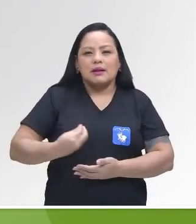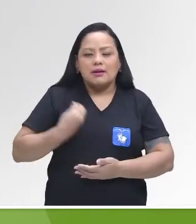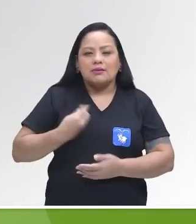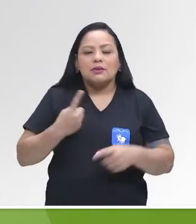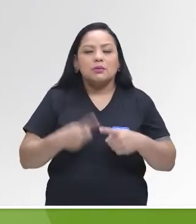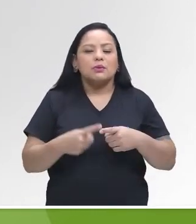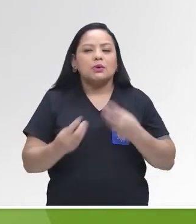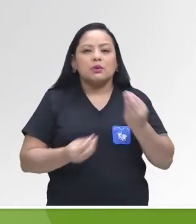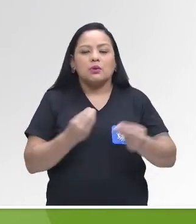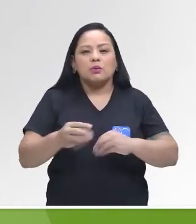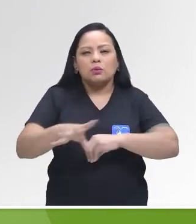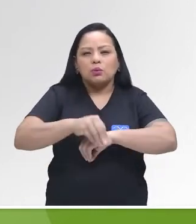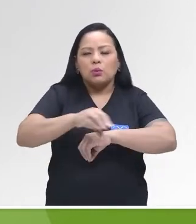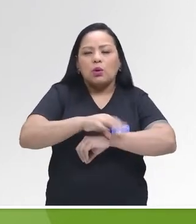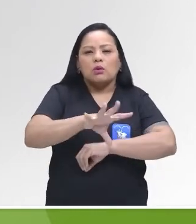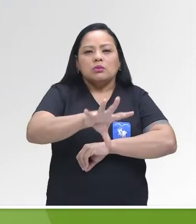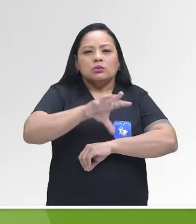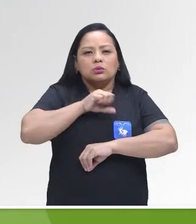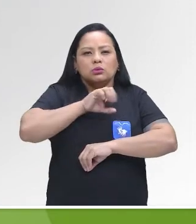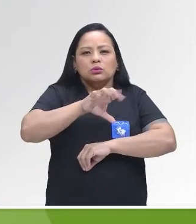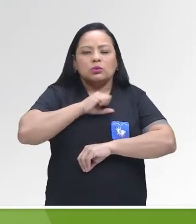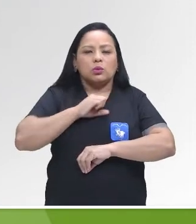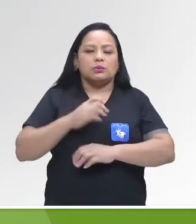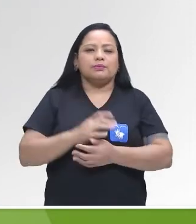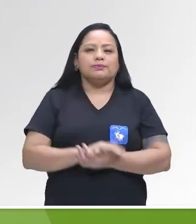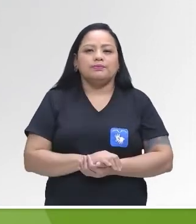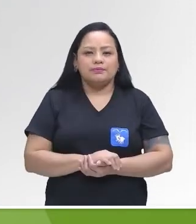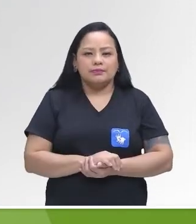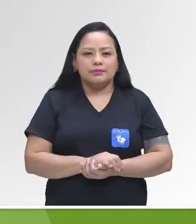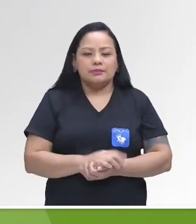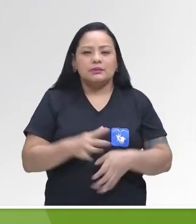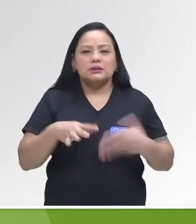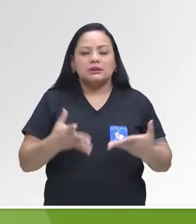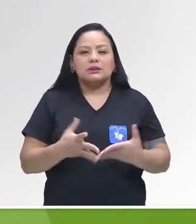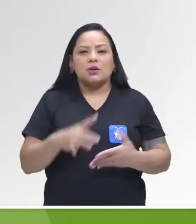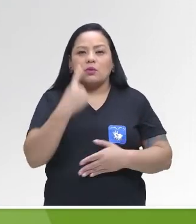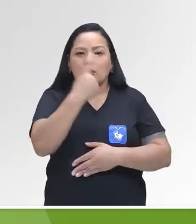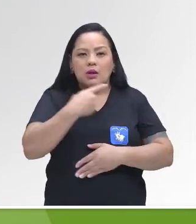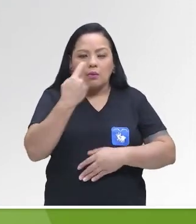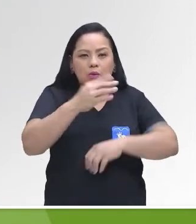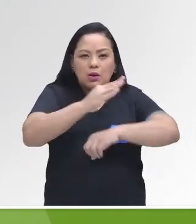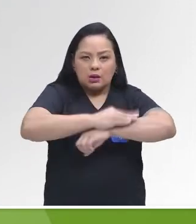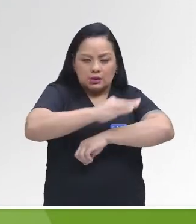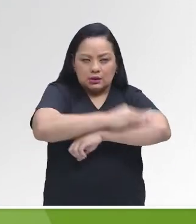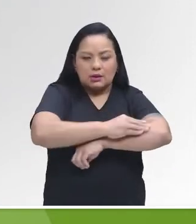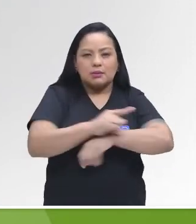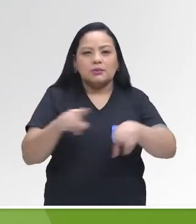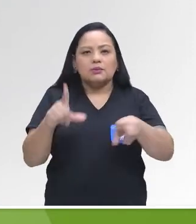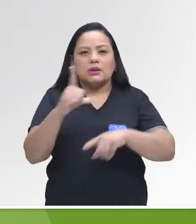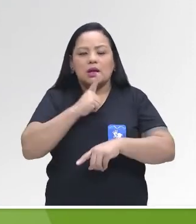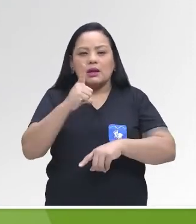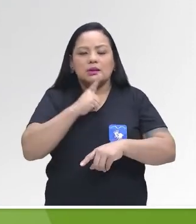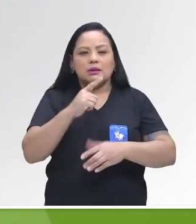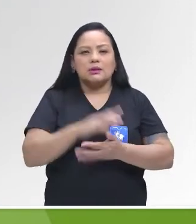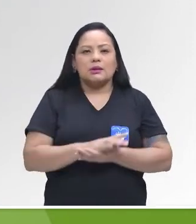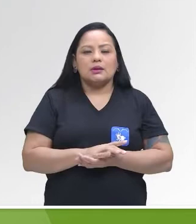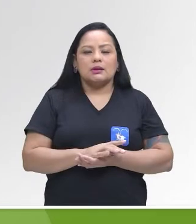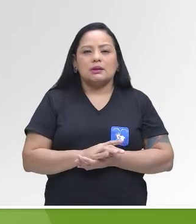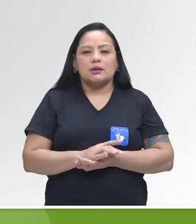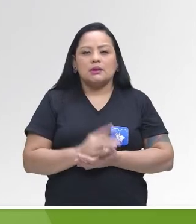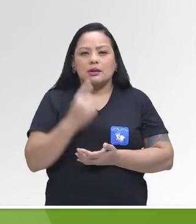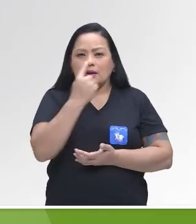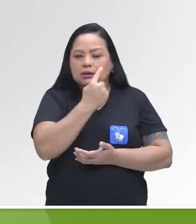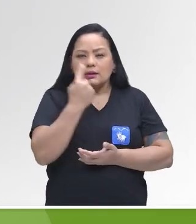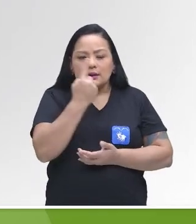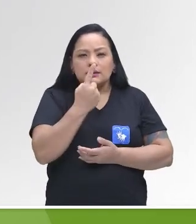poder complementar a respiração do pulmão deles. E aí, na boca deles, tem ali, eles têm as narinas, mas as